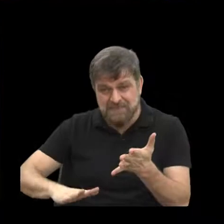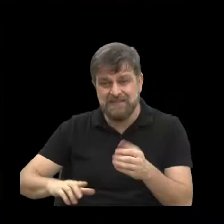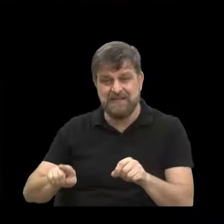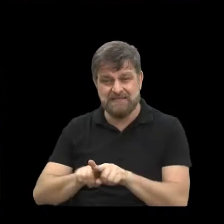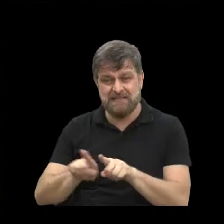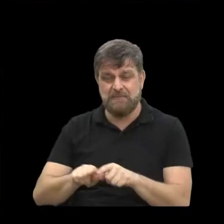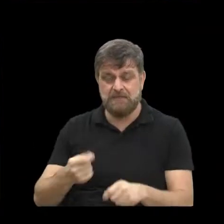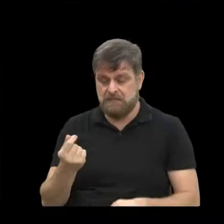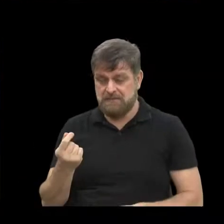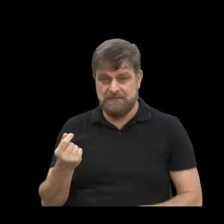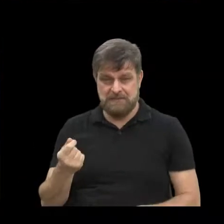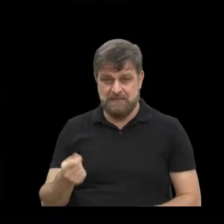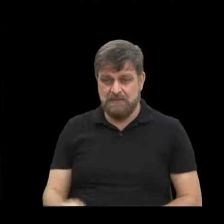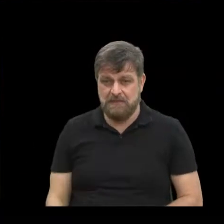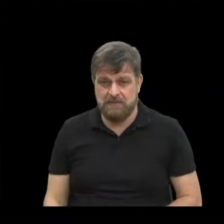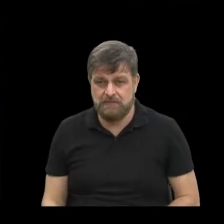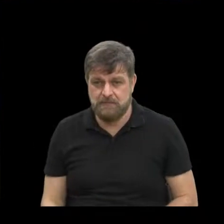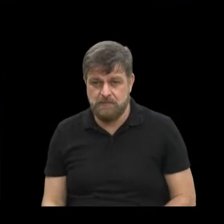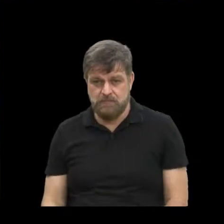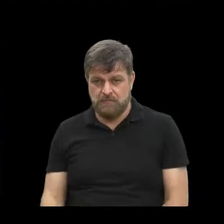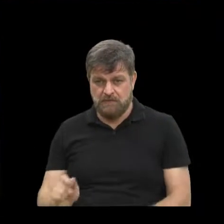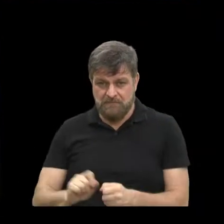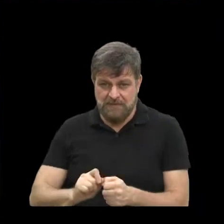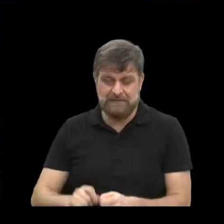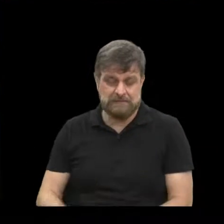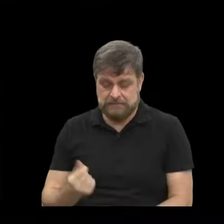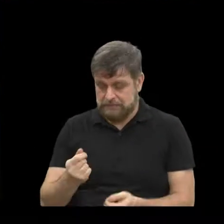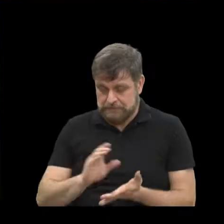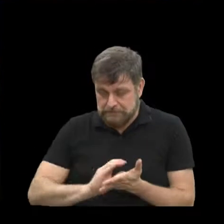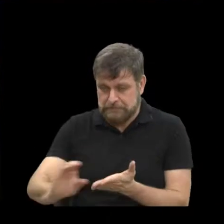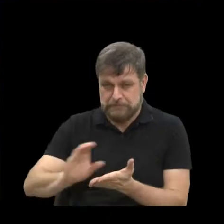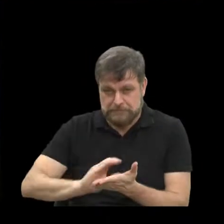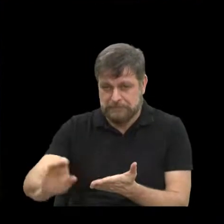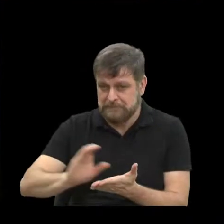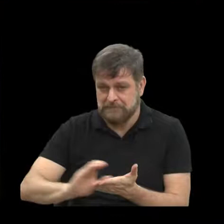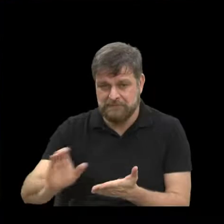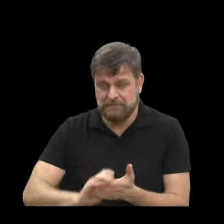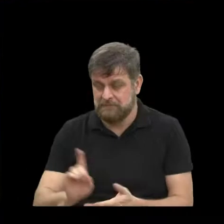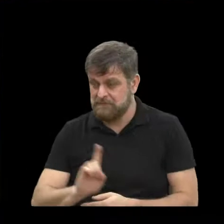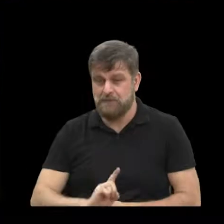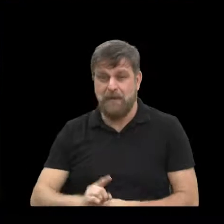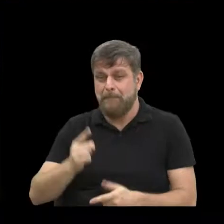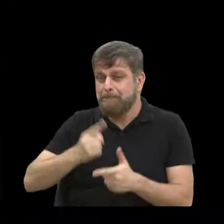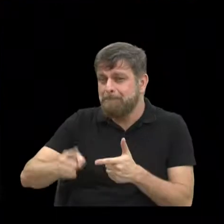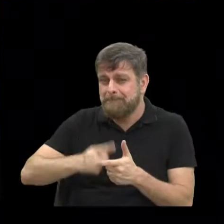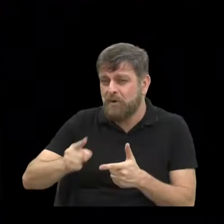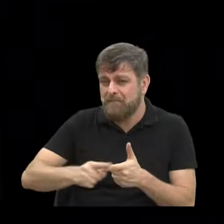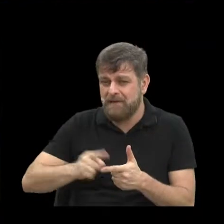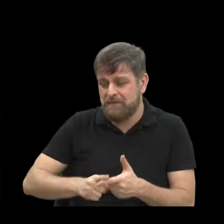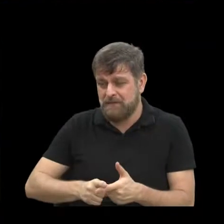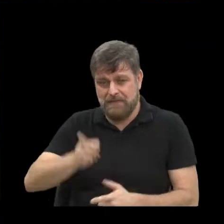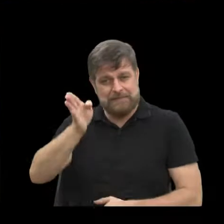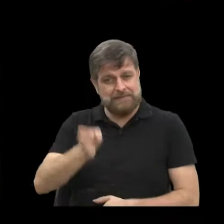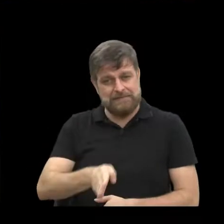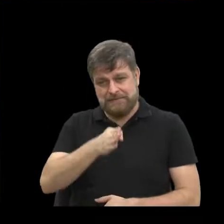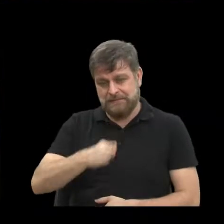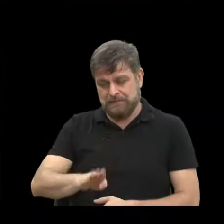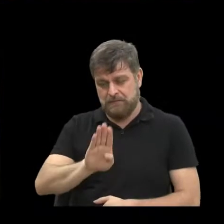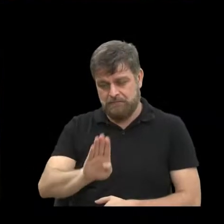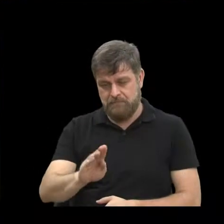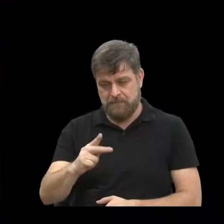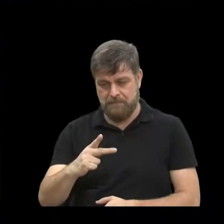não remuneradas de habilitação e reabilitação não é de forma alguma motivo de suspensão